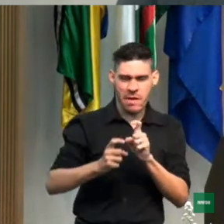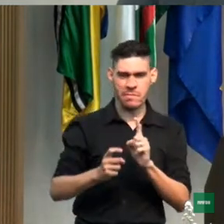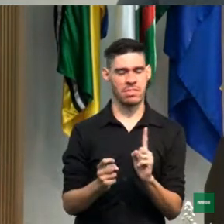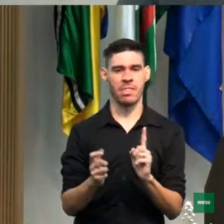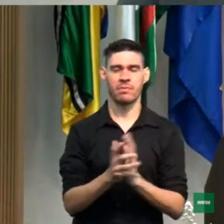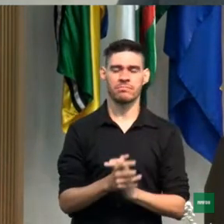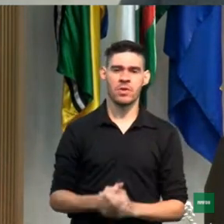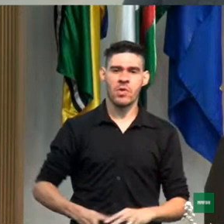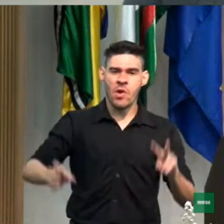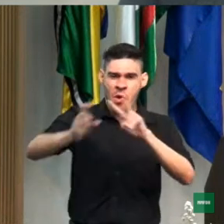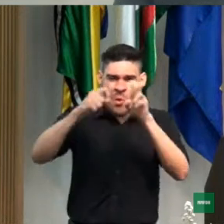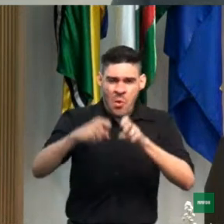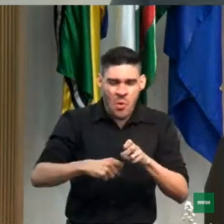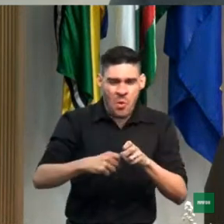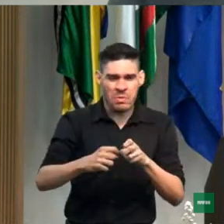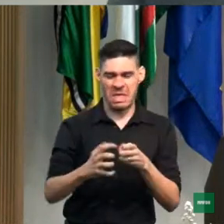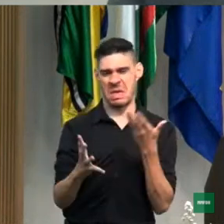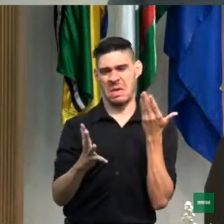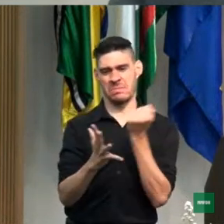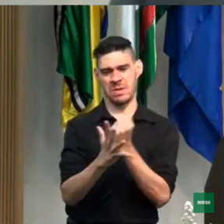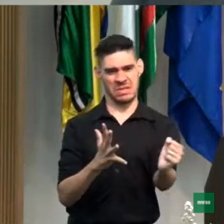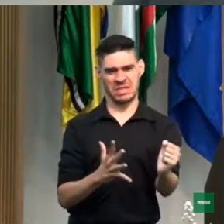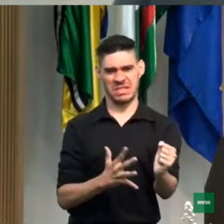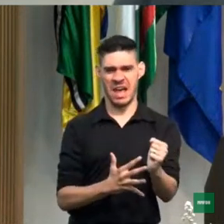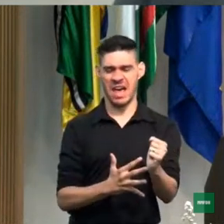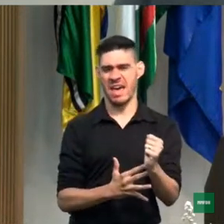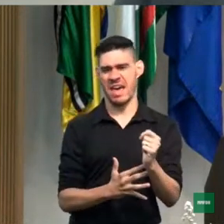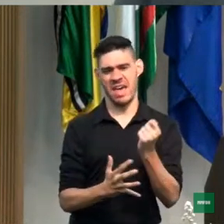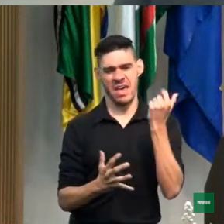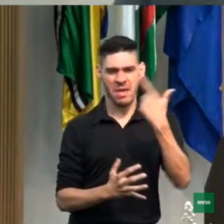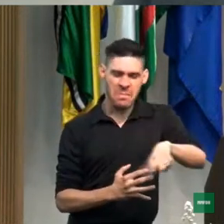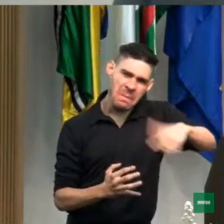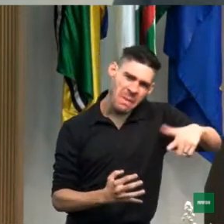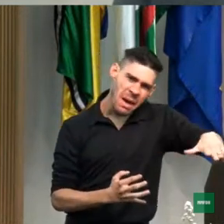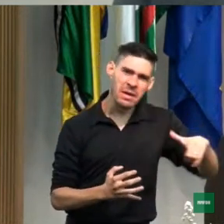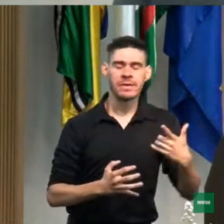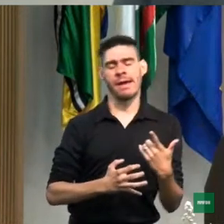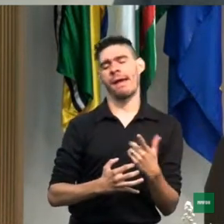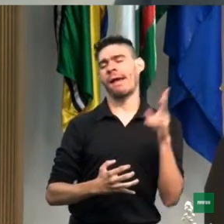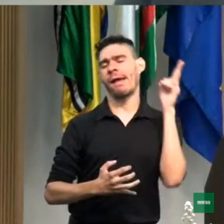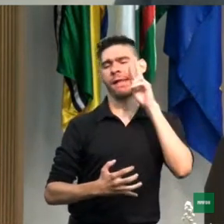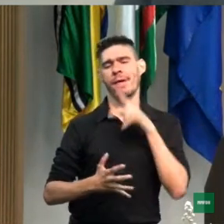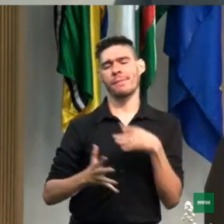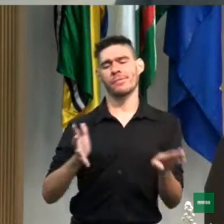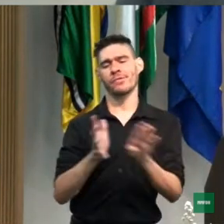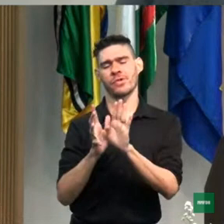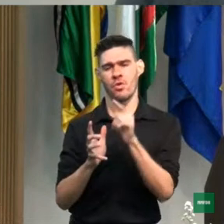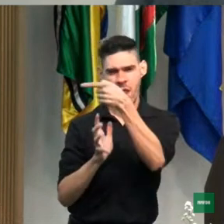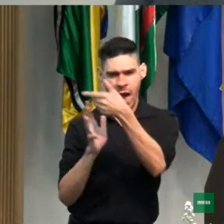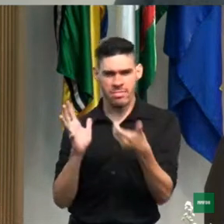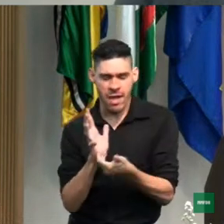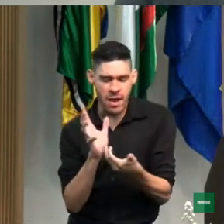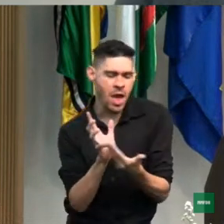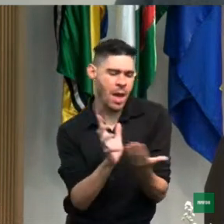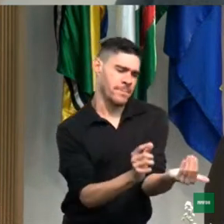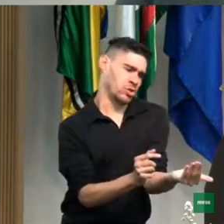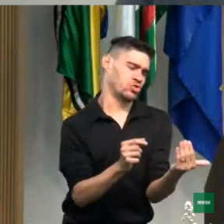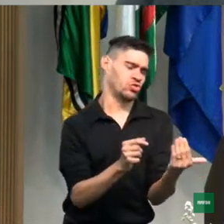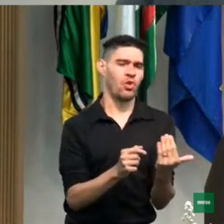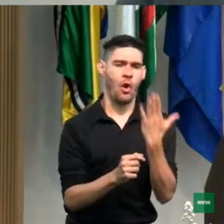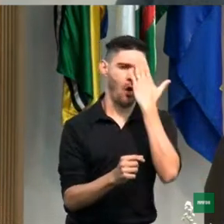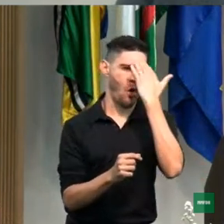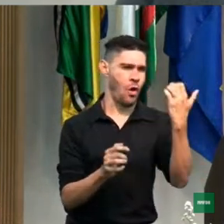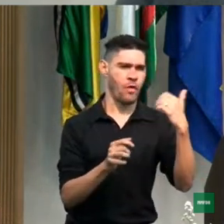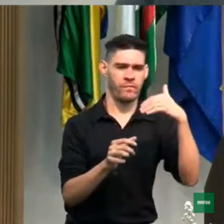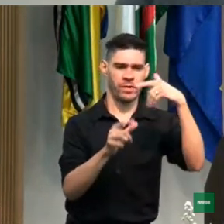vencido, está batido. E eu me lembro que ele chegou lá jovem, ele foi um sucesso na eleição, ninguém conhecia esse homem que